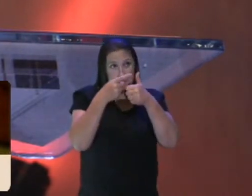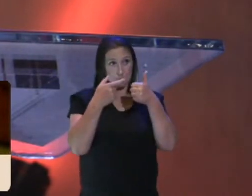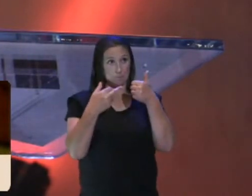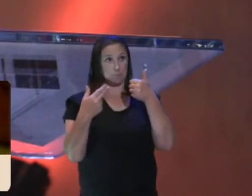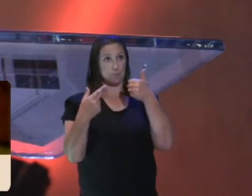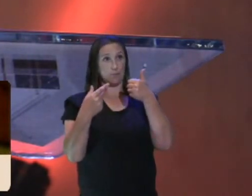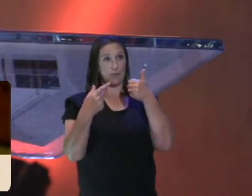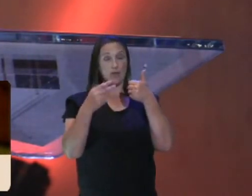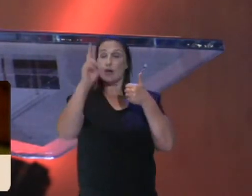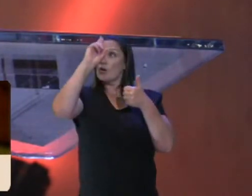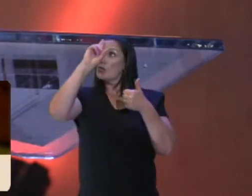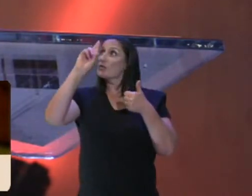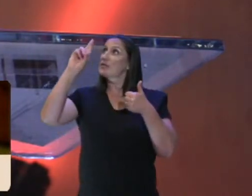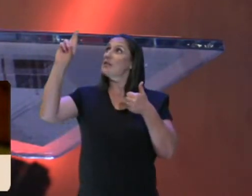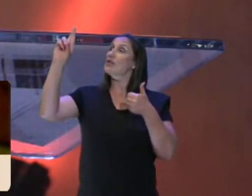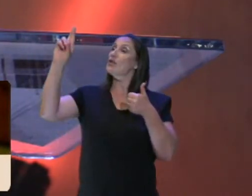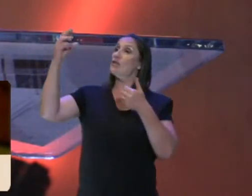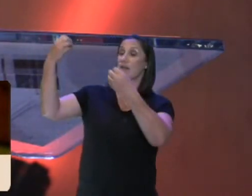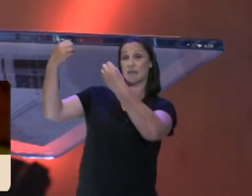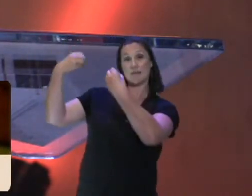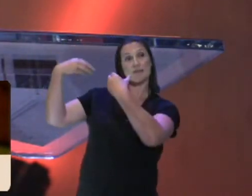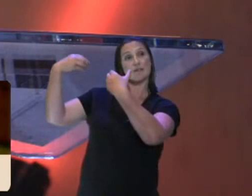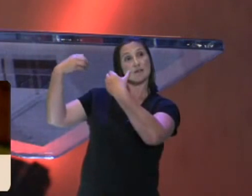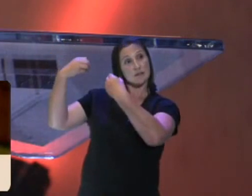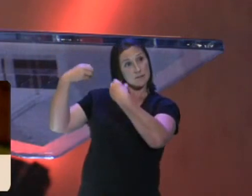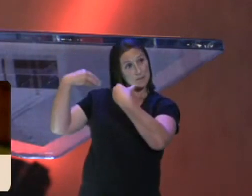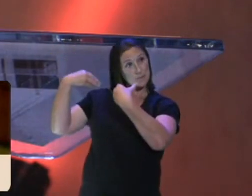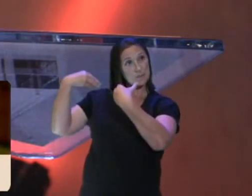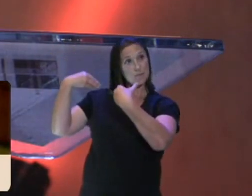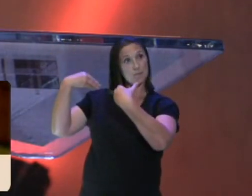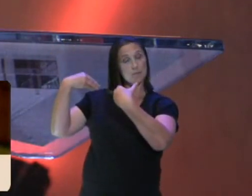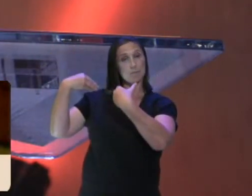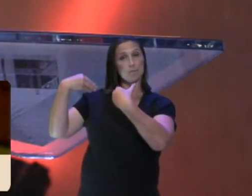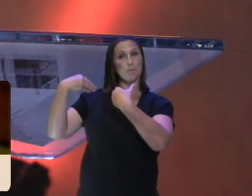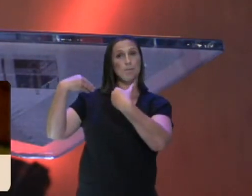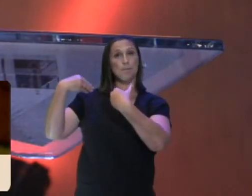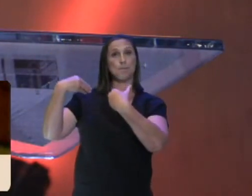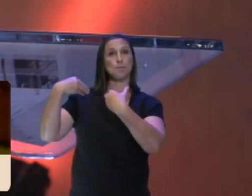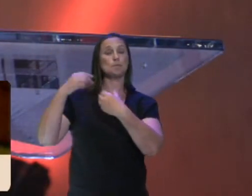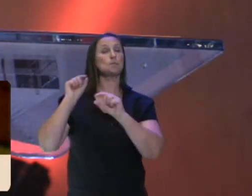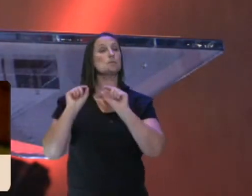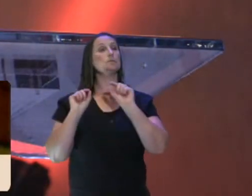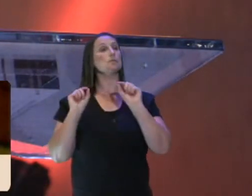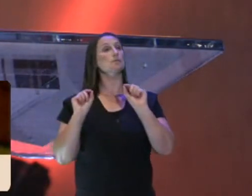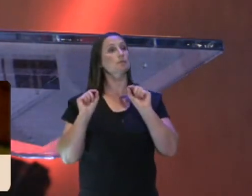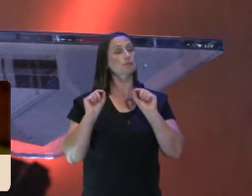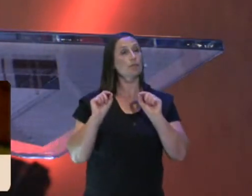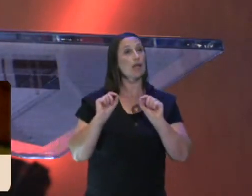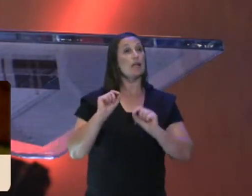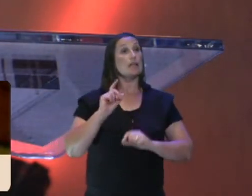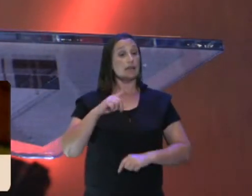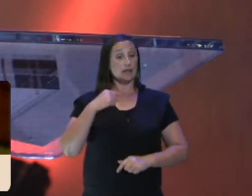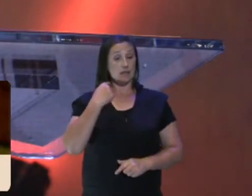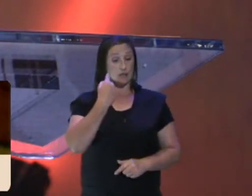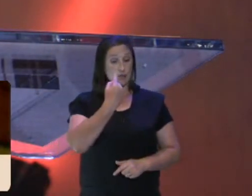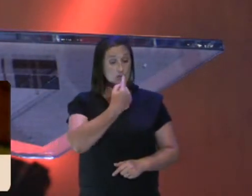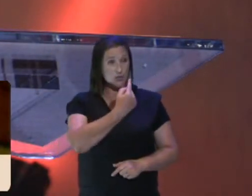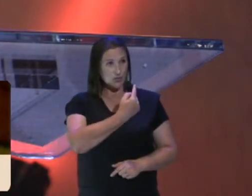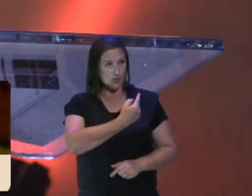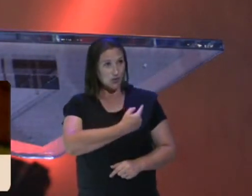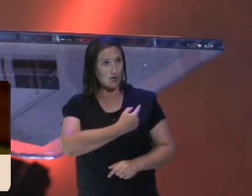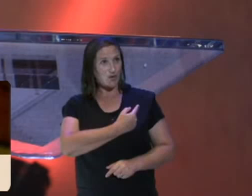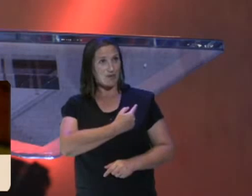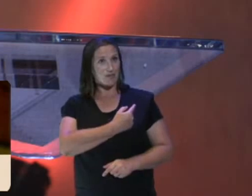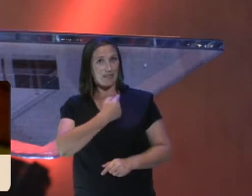porque o Senhor vai ensinar para a gente, dando essa nova missão para Elias, que a nossa